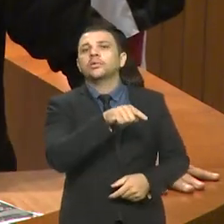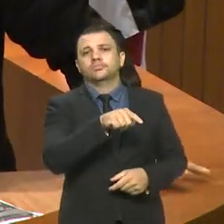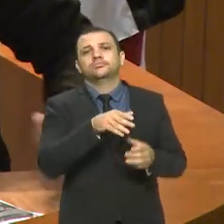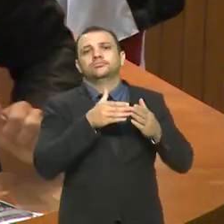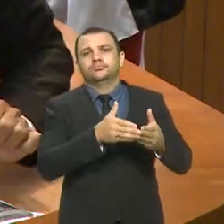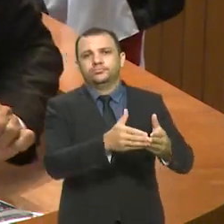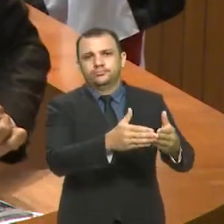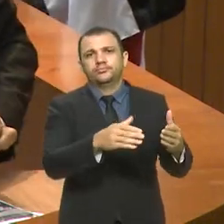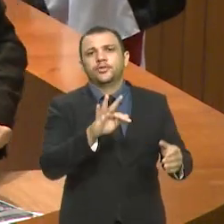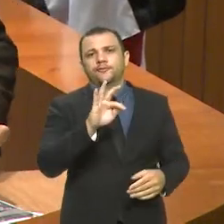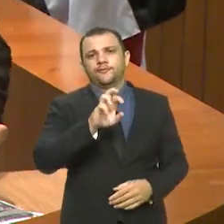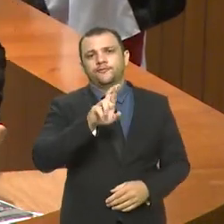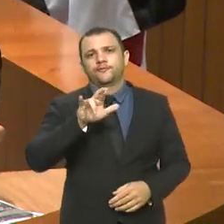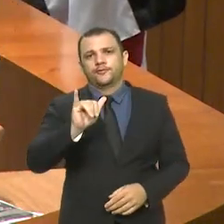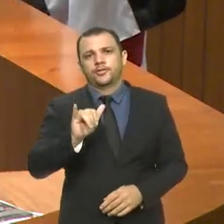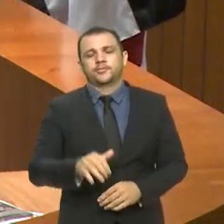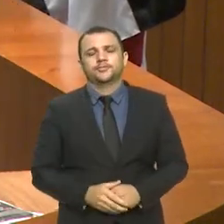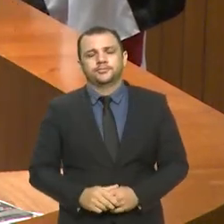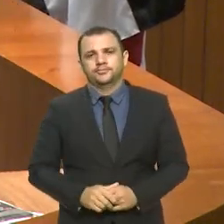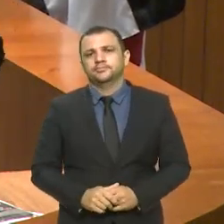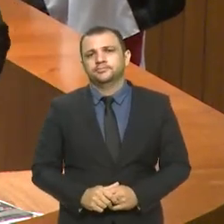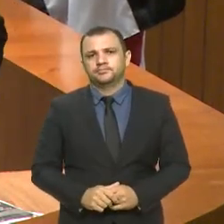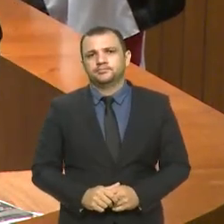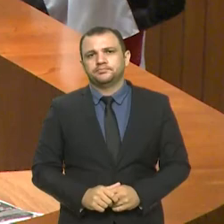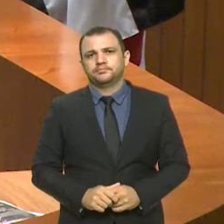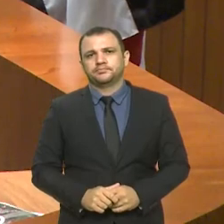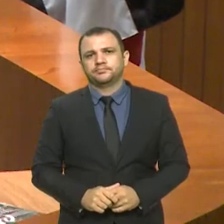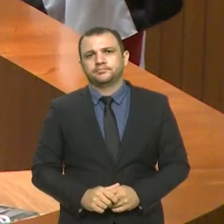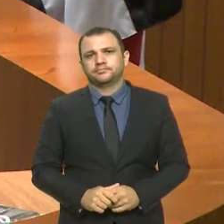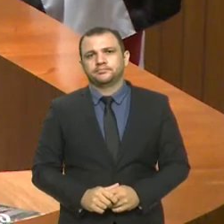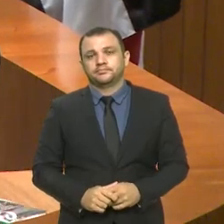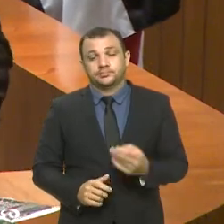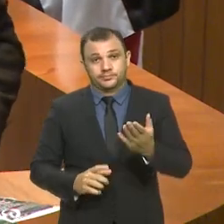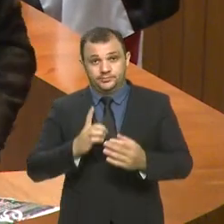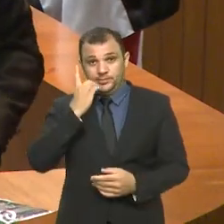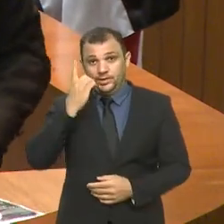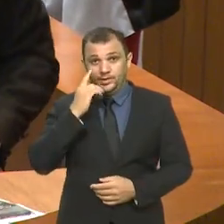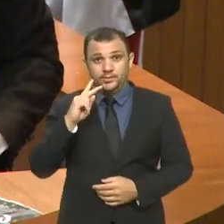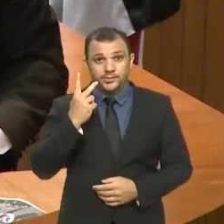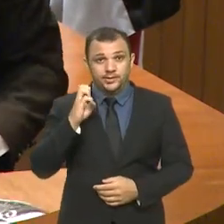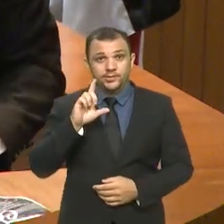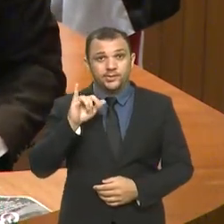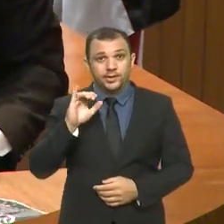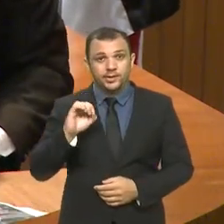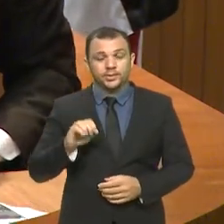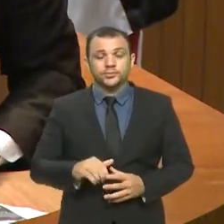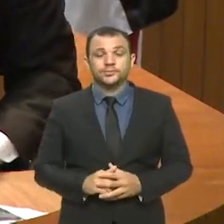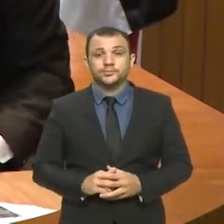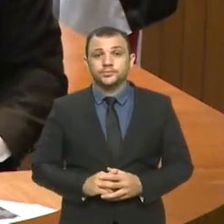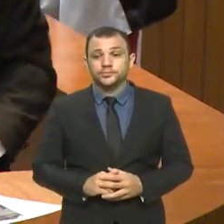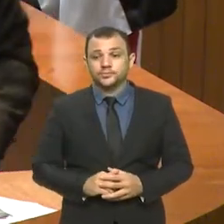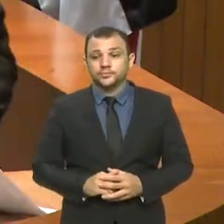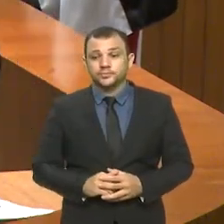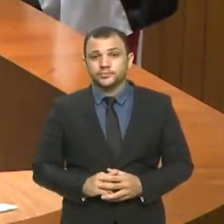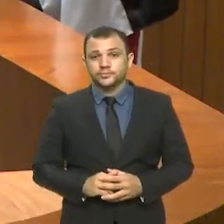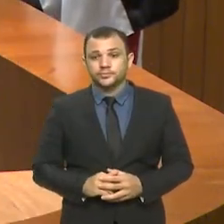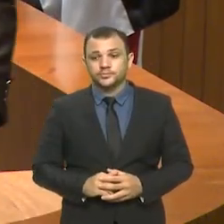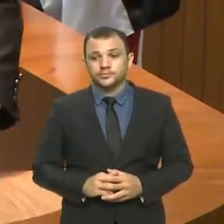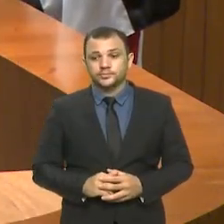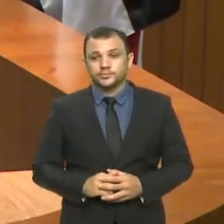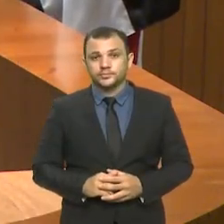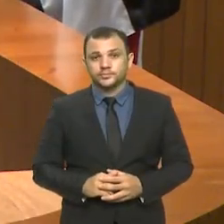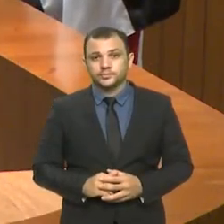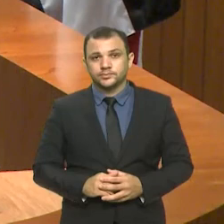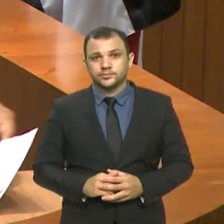do Estado do Maranhão. Deputado Hélio. Obrigado, deputado. Deputado,